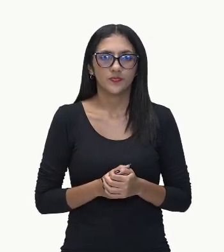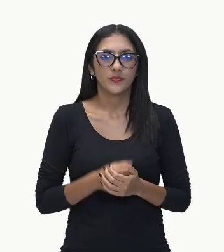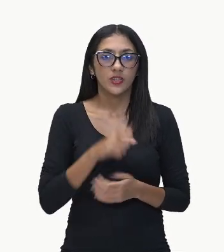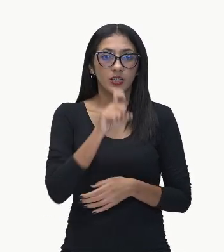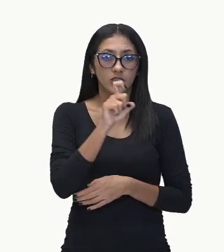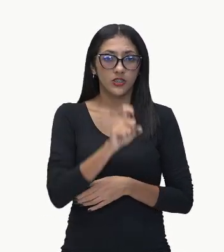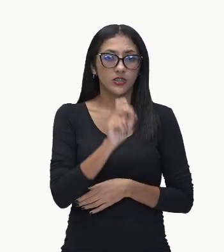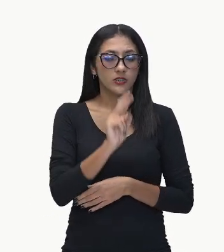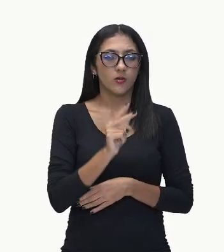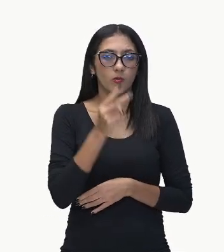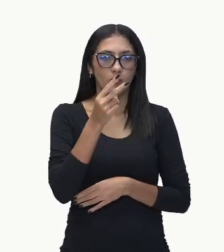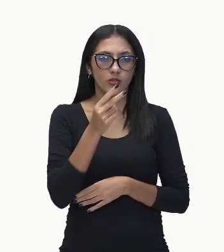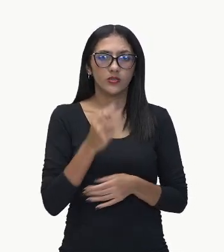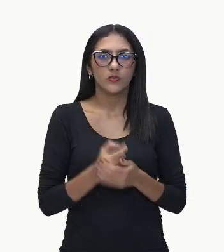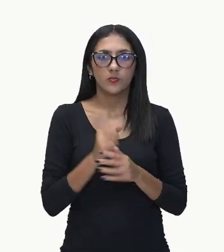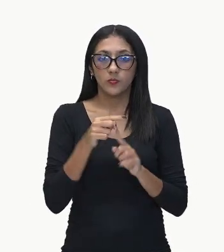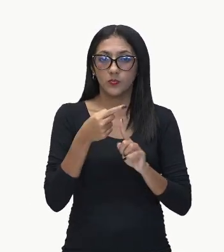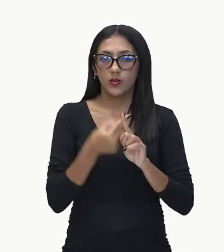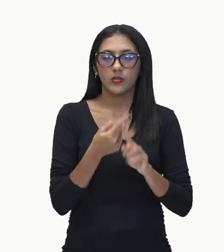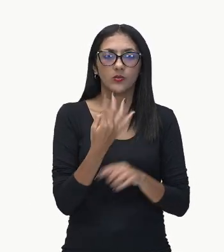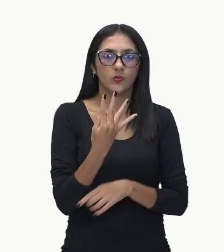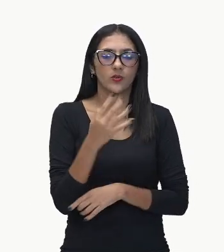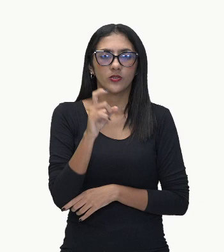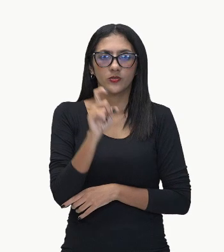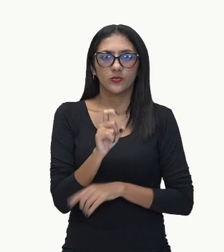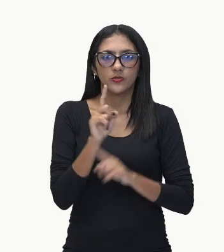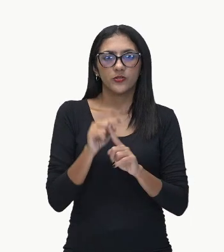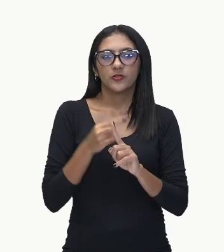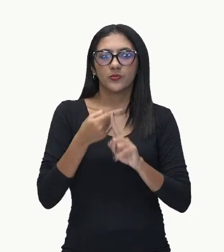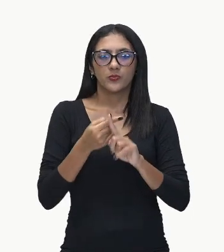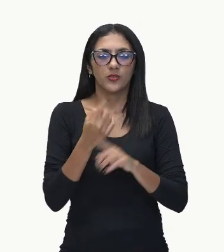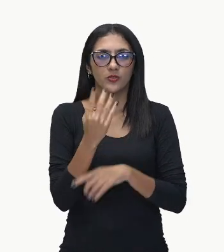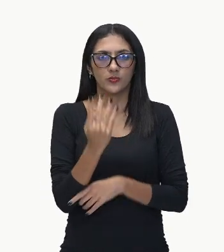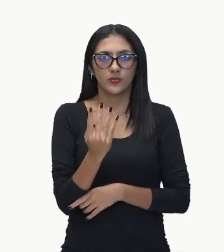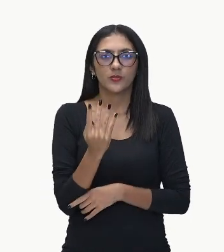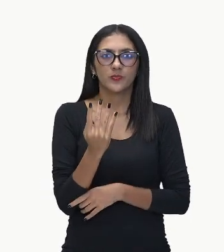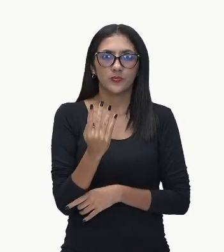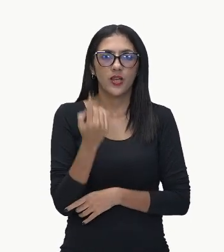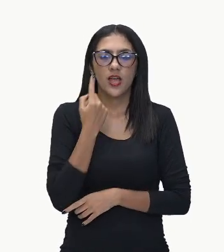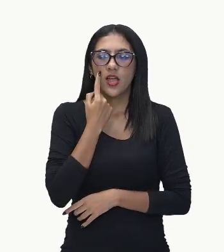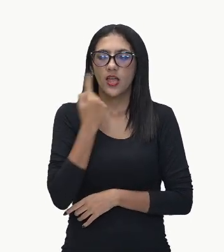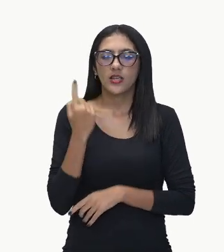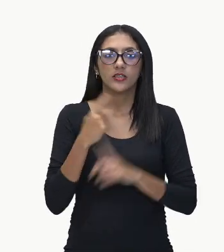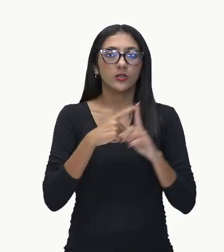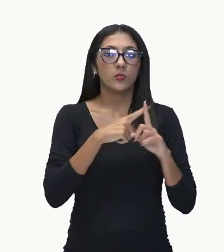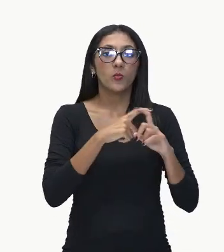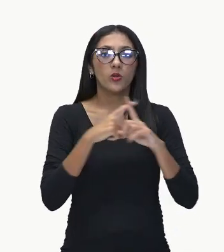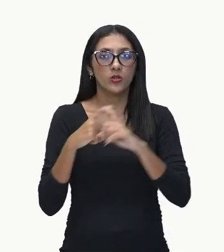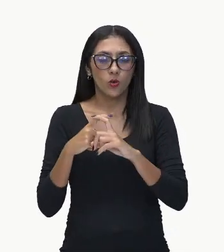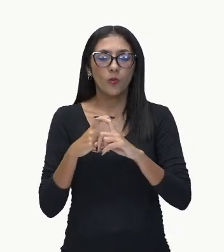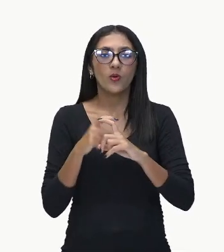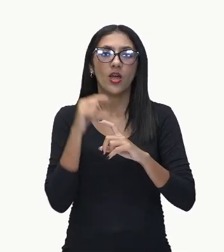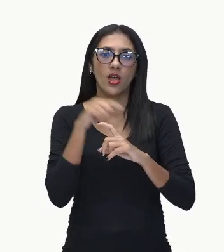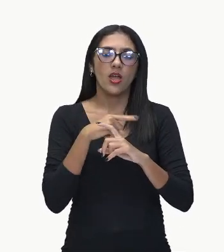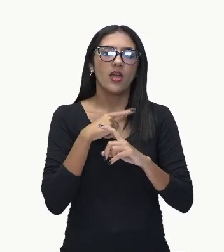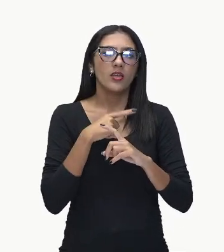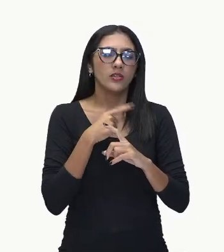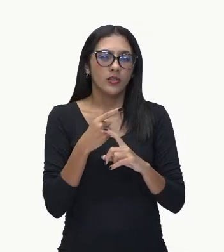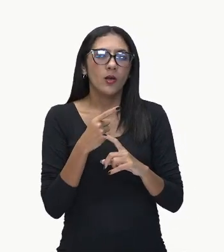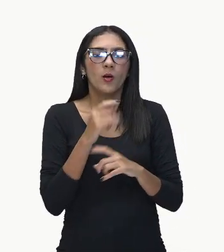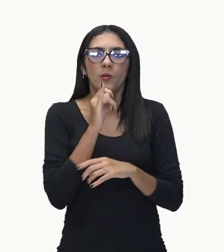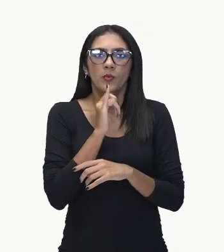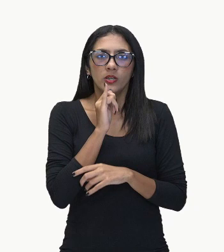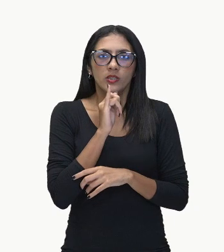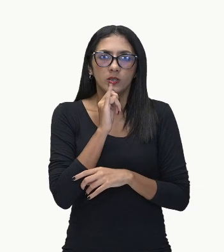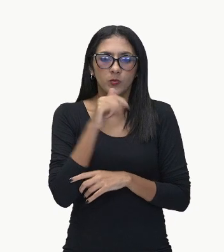x + 4x + 4 esse polinômio ele é um quadrado perfeito beleza e